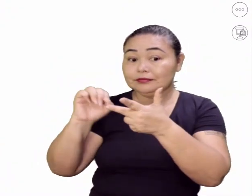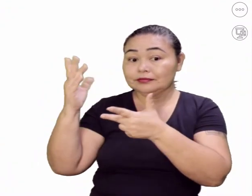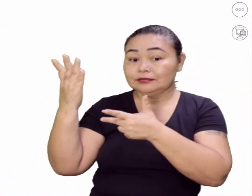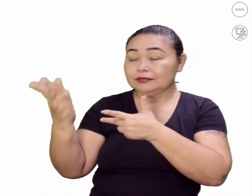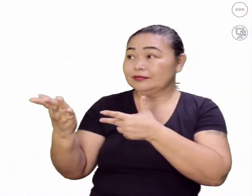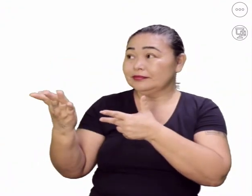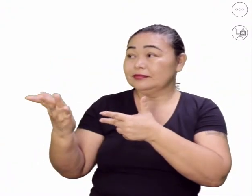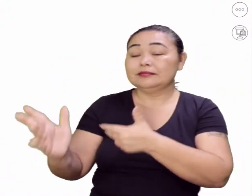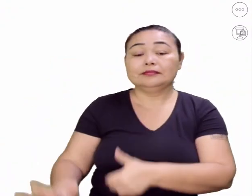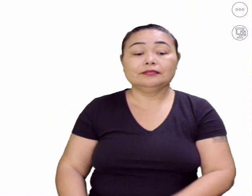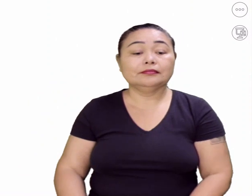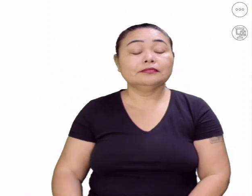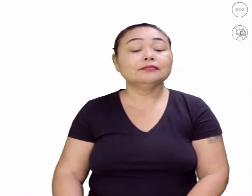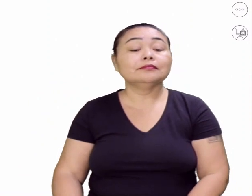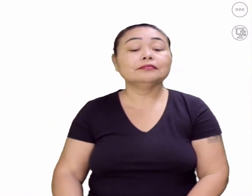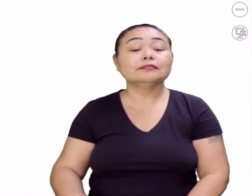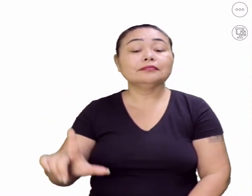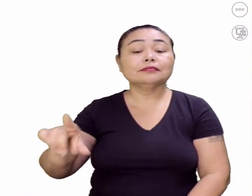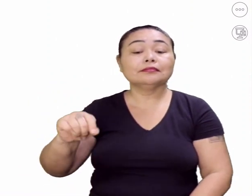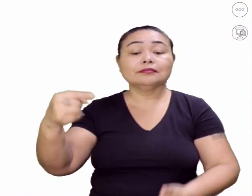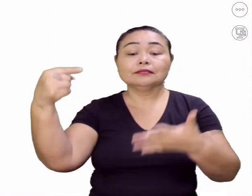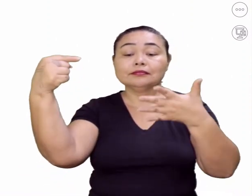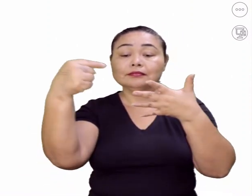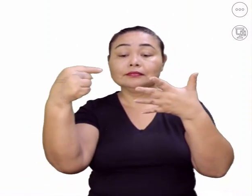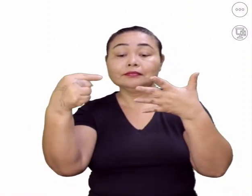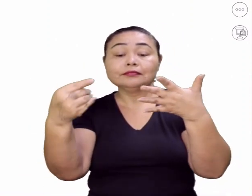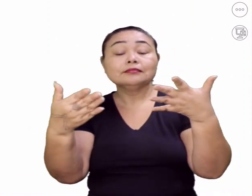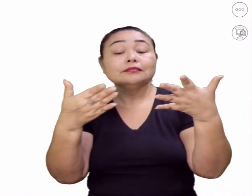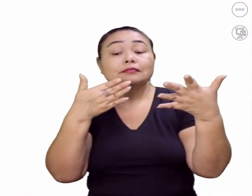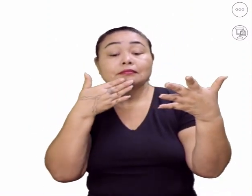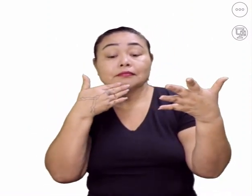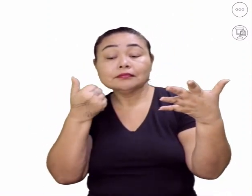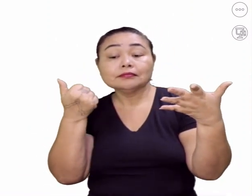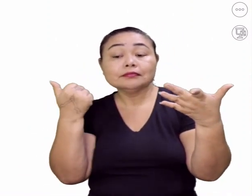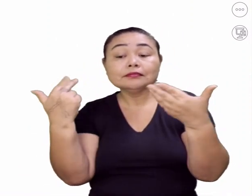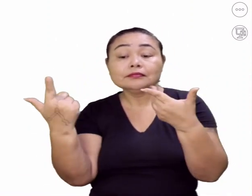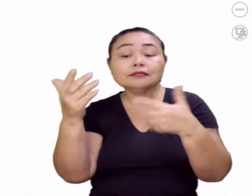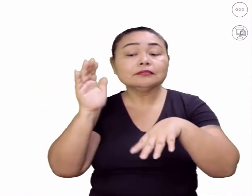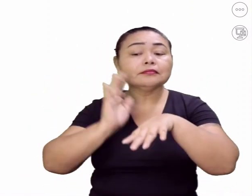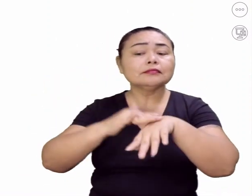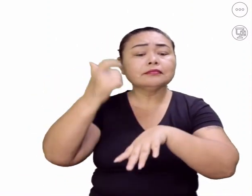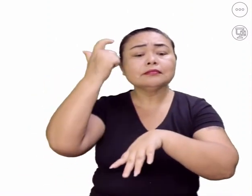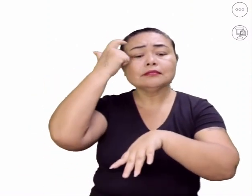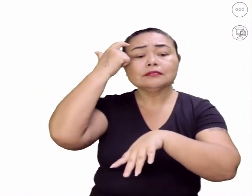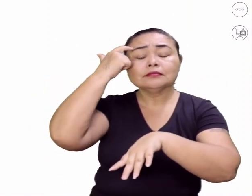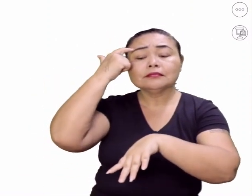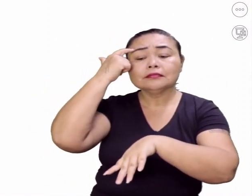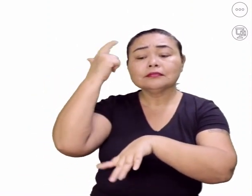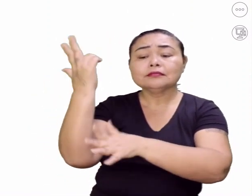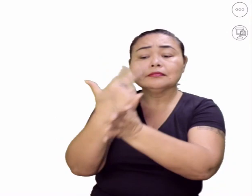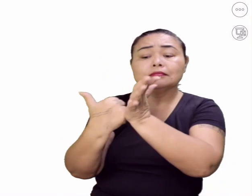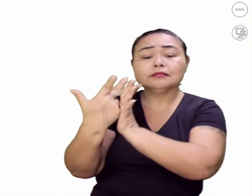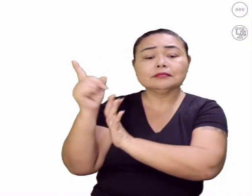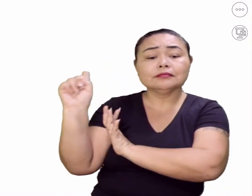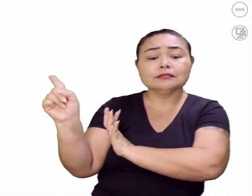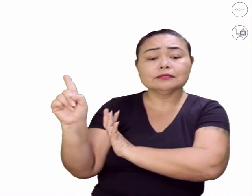aí? Assinale a alternativa que melhor retrata a ideia transmitida no cartoon de